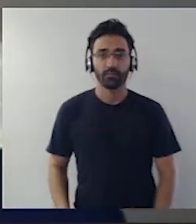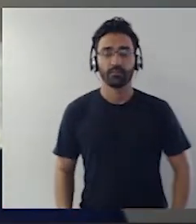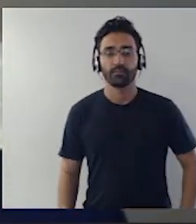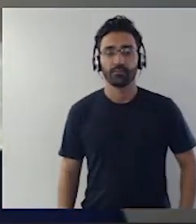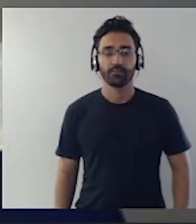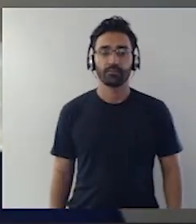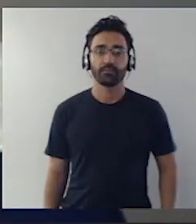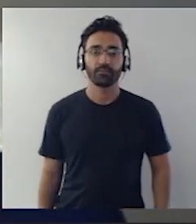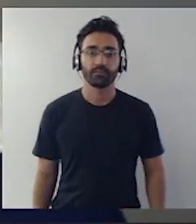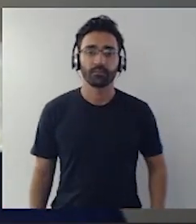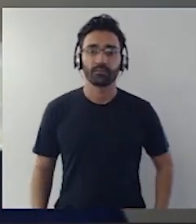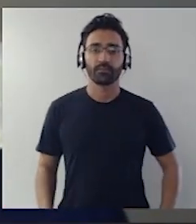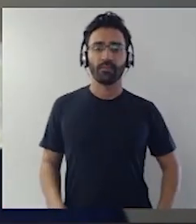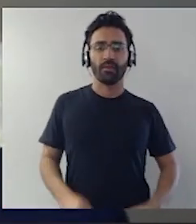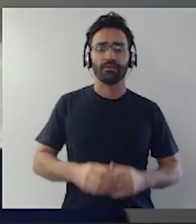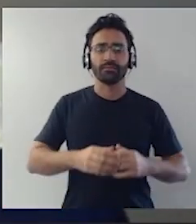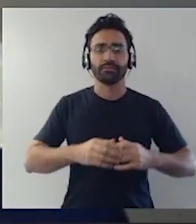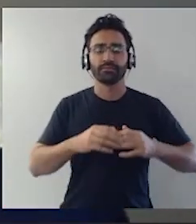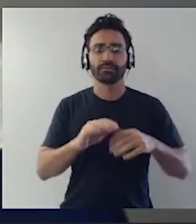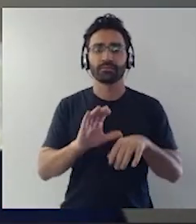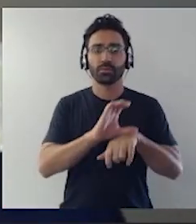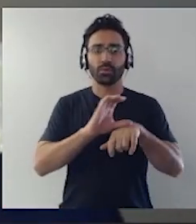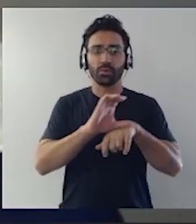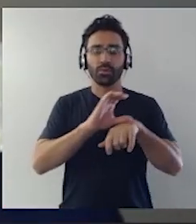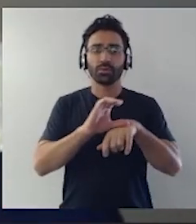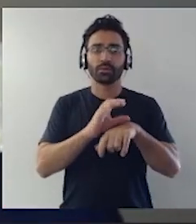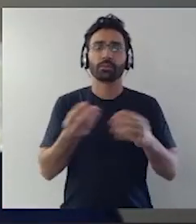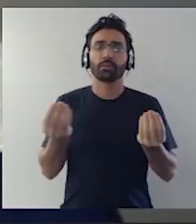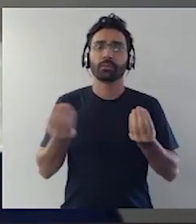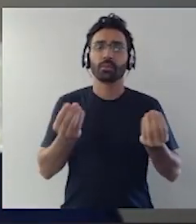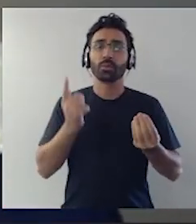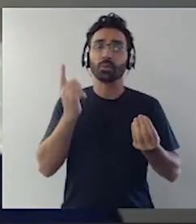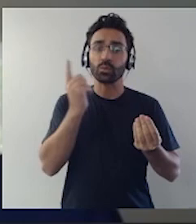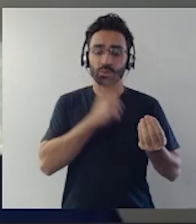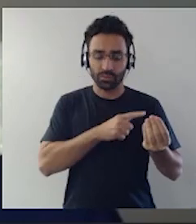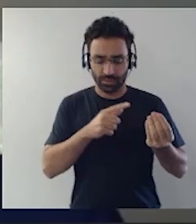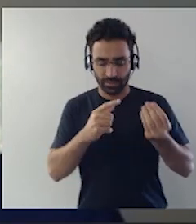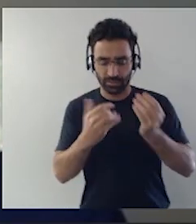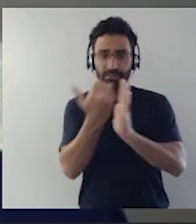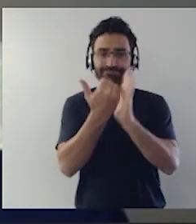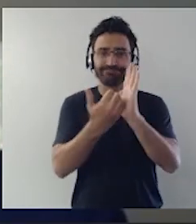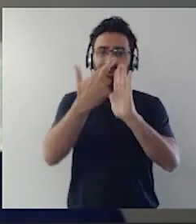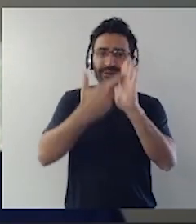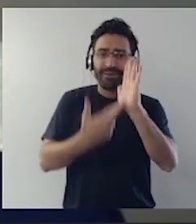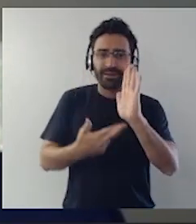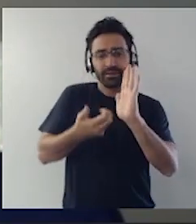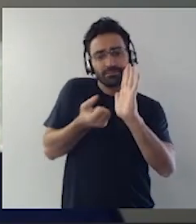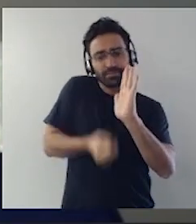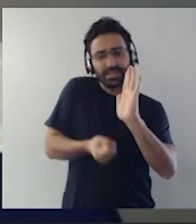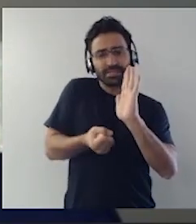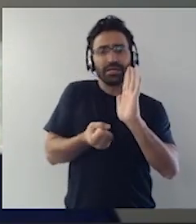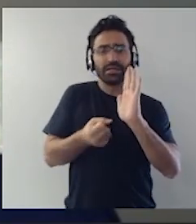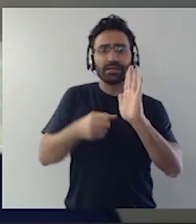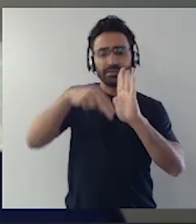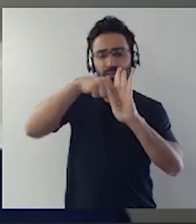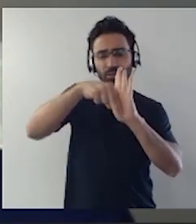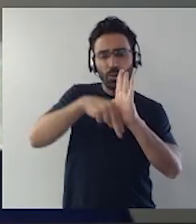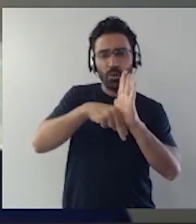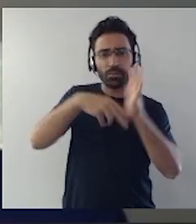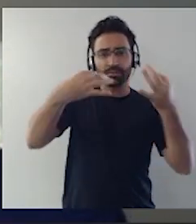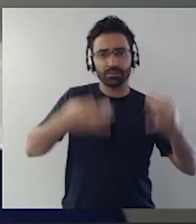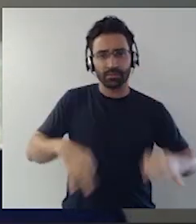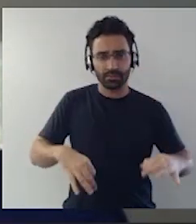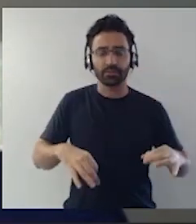vigor à Constituição para que ela tivesse densidade normativa. Ao contrário do que muitos imaginam,